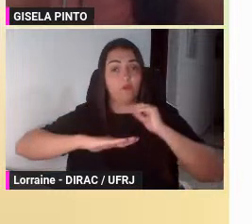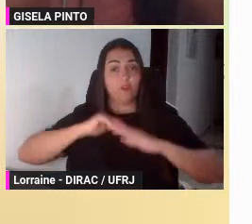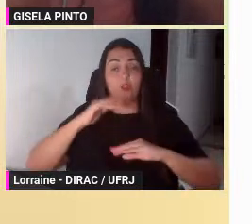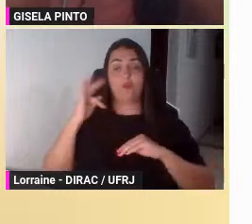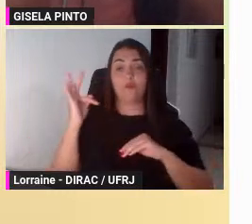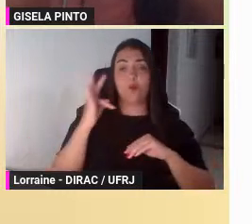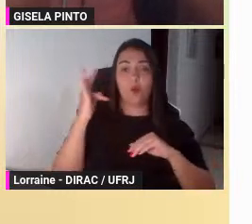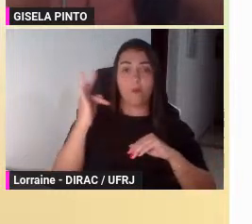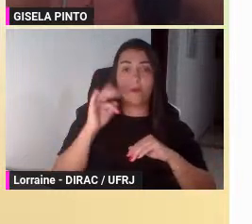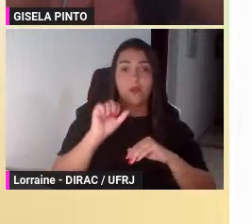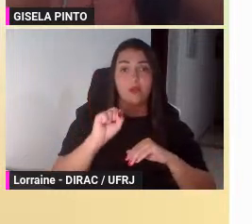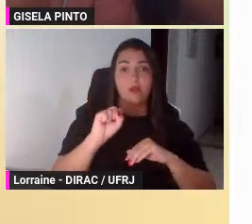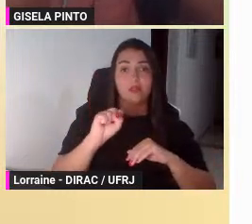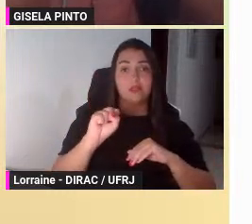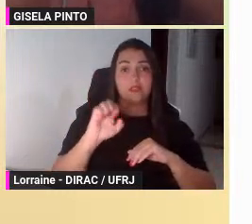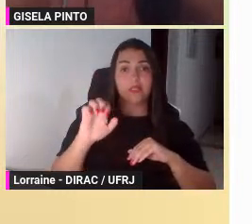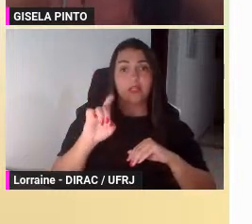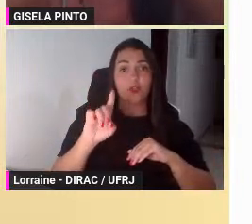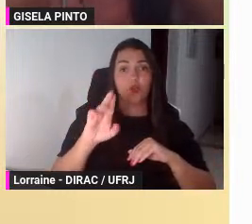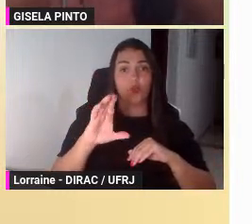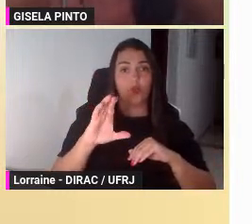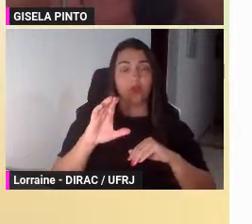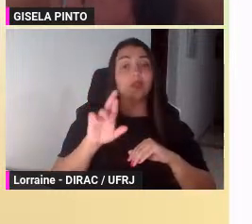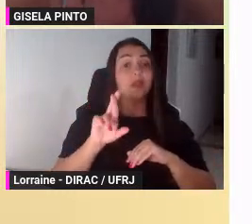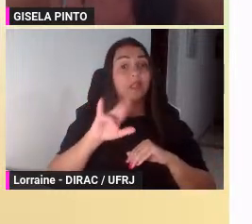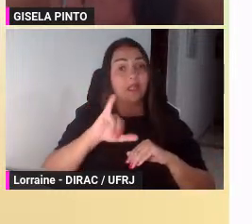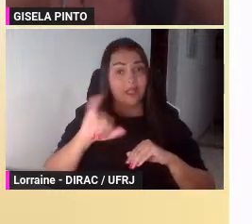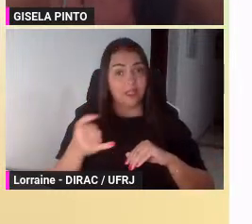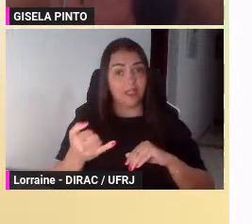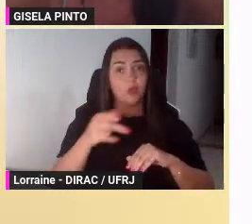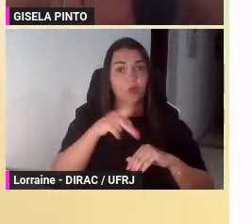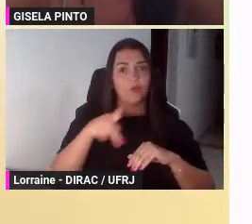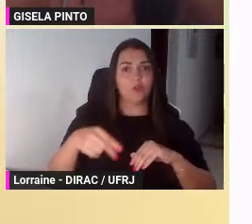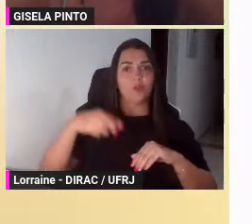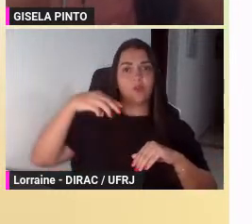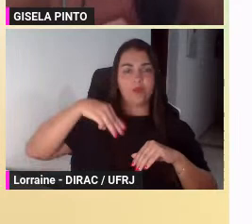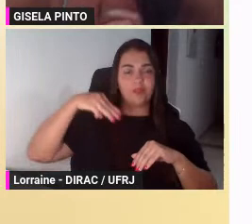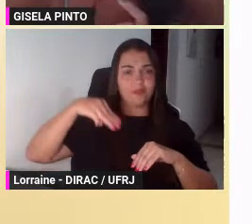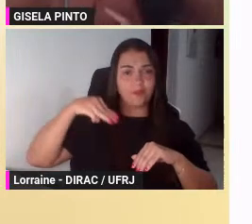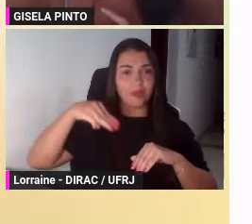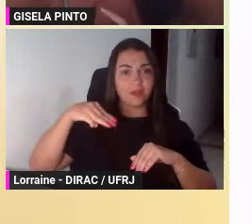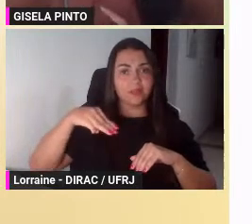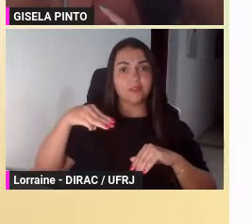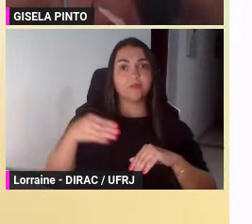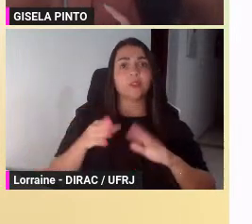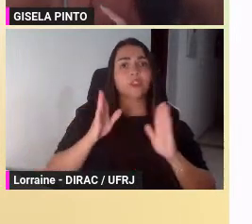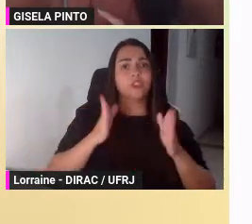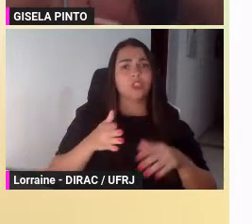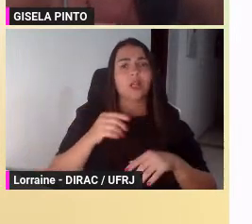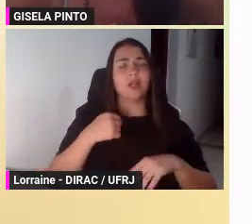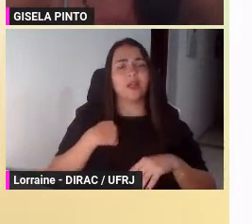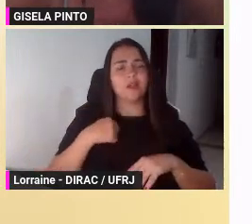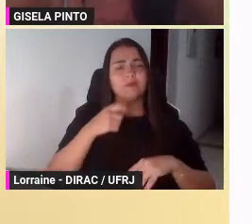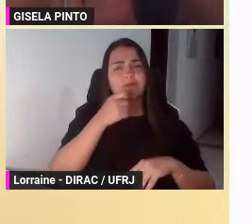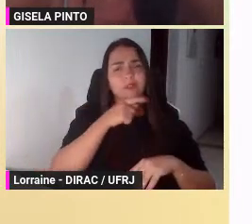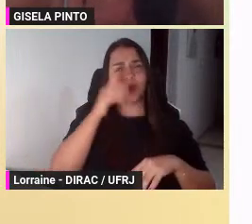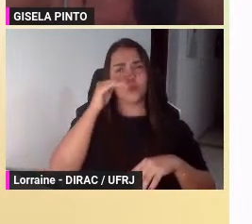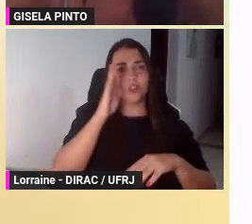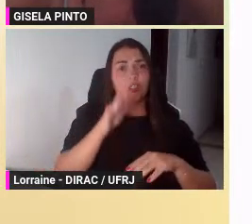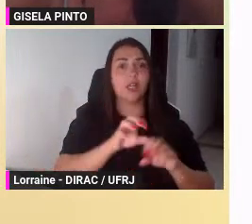formal na Seduc do Rio, né? Professora de matemática. já desde então, curiosamente, trabalhando com